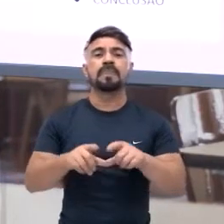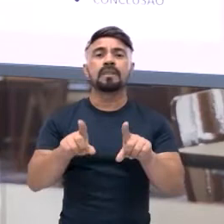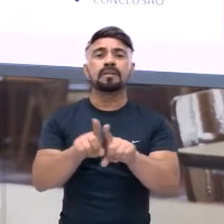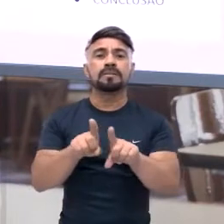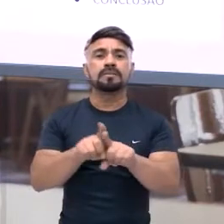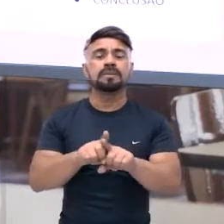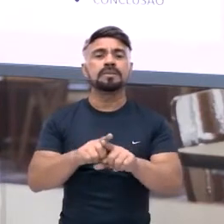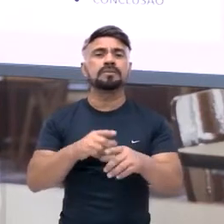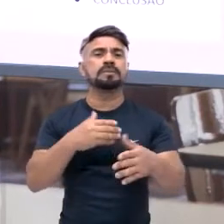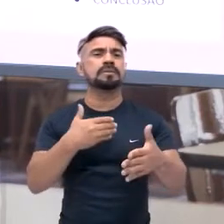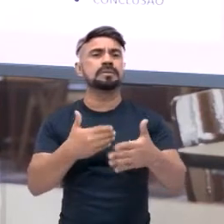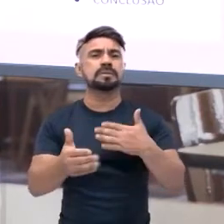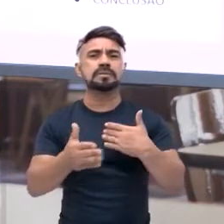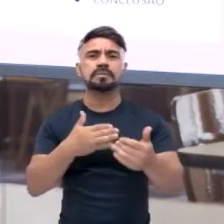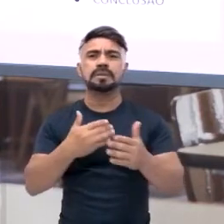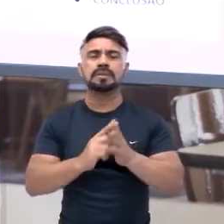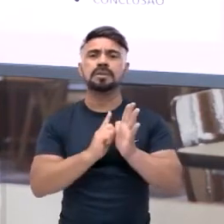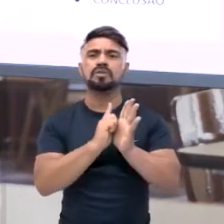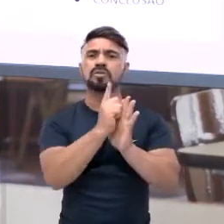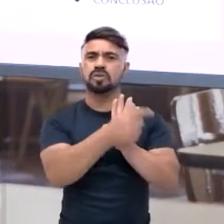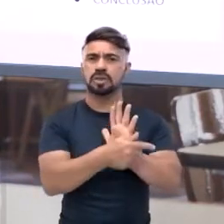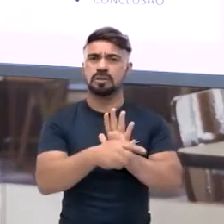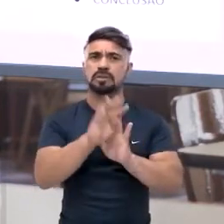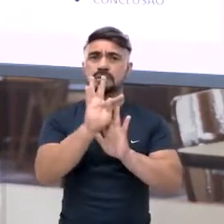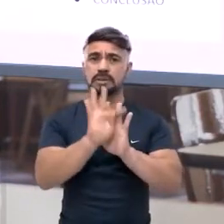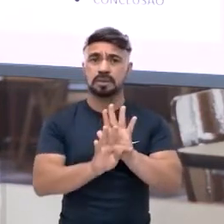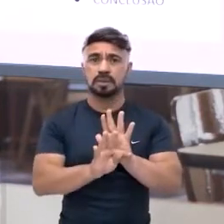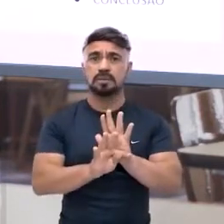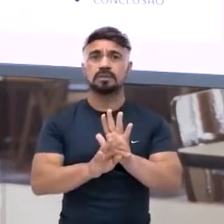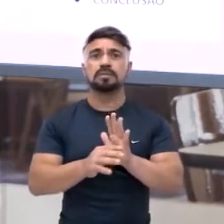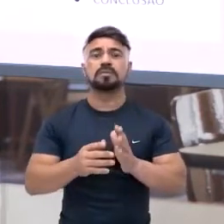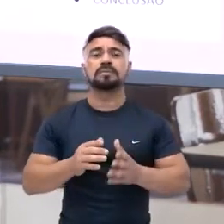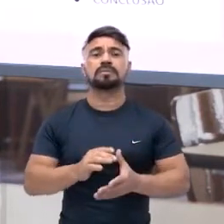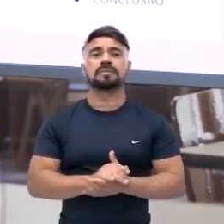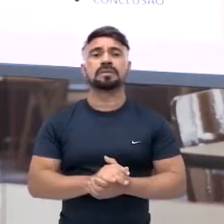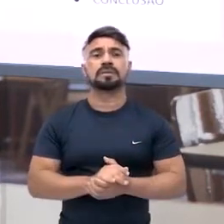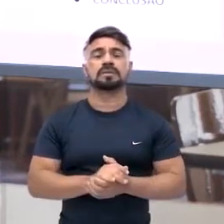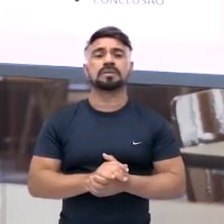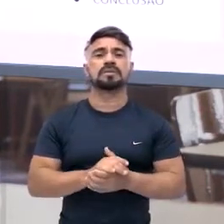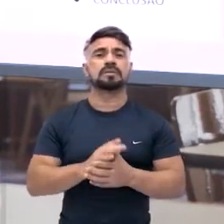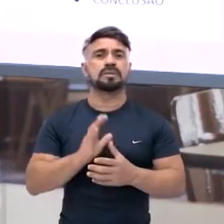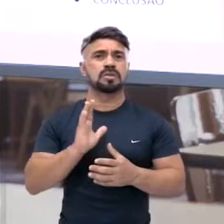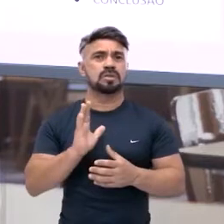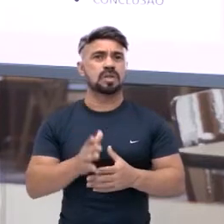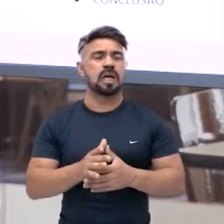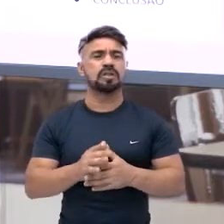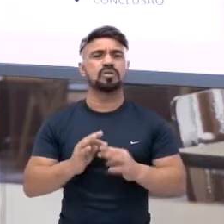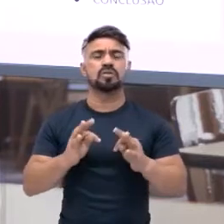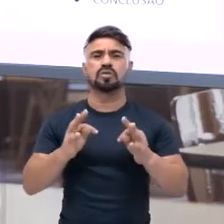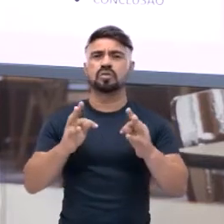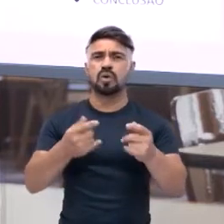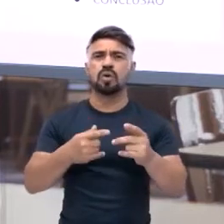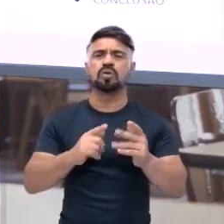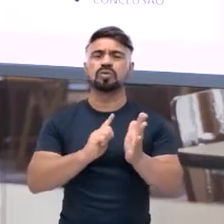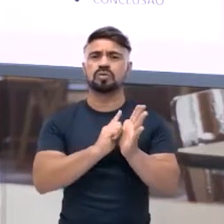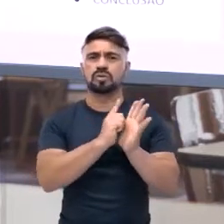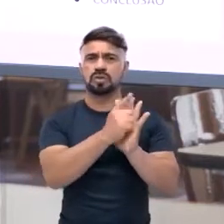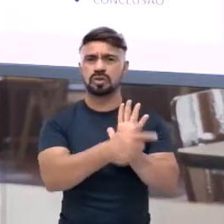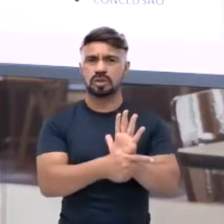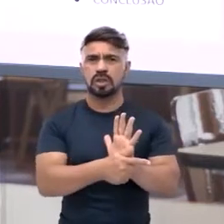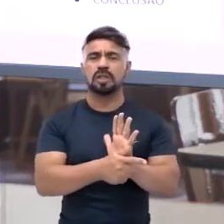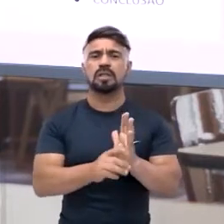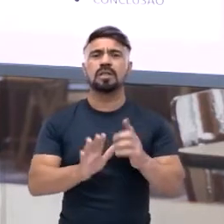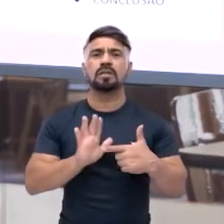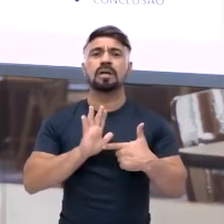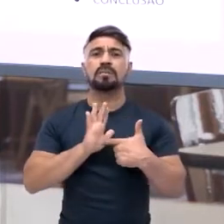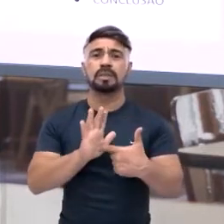lembrar também que, independente do gênero textual que nós discutamos, todo gênero,